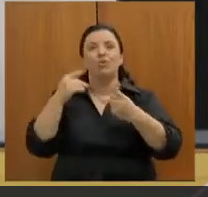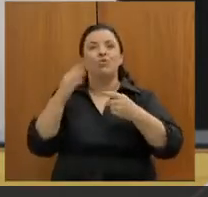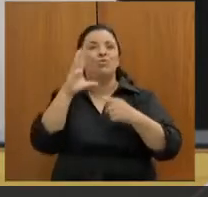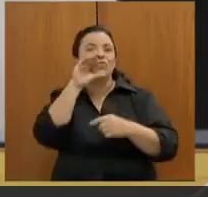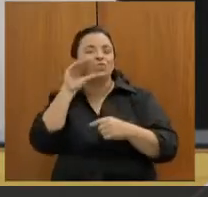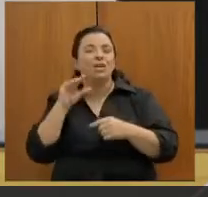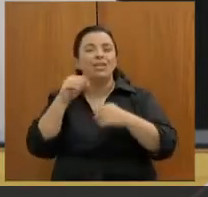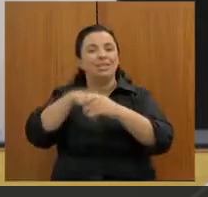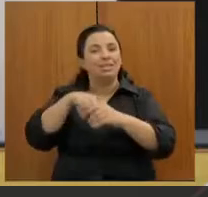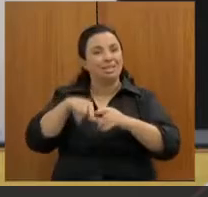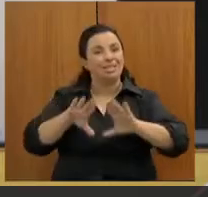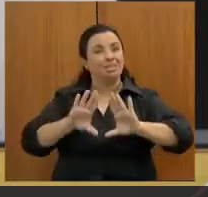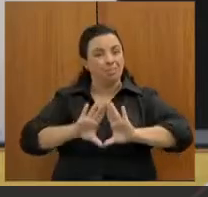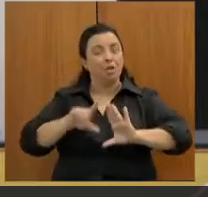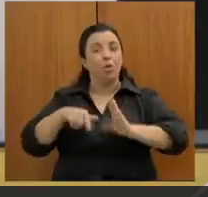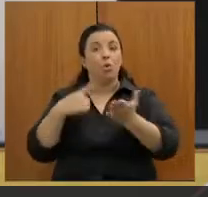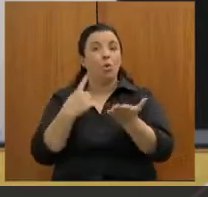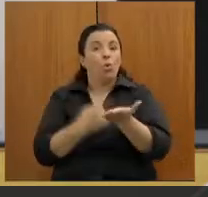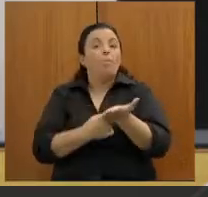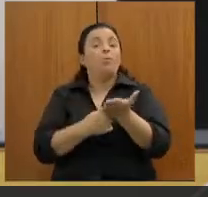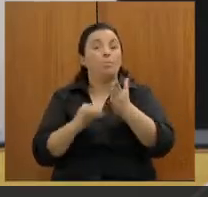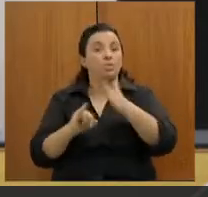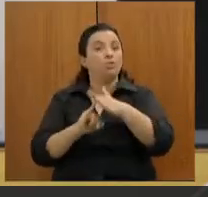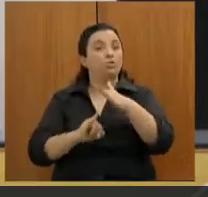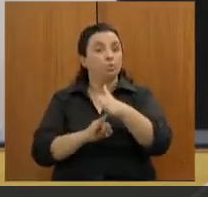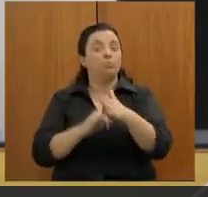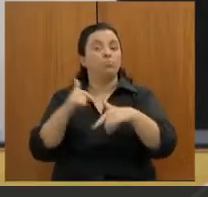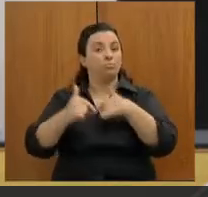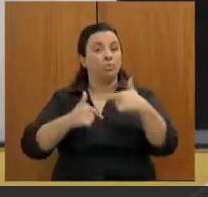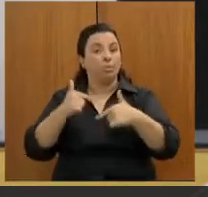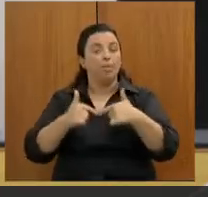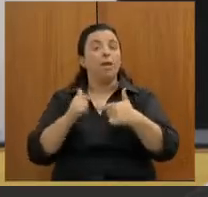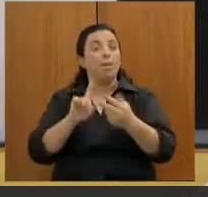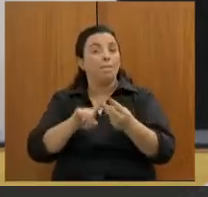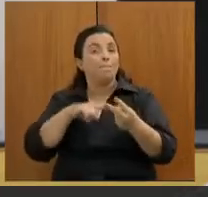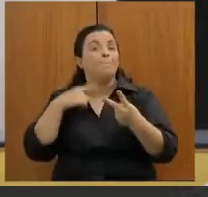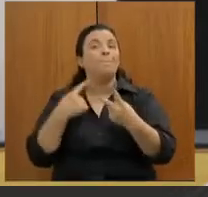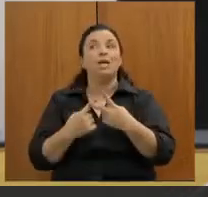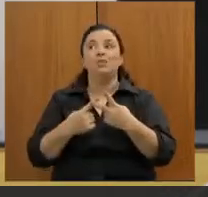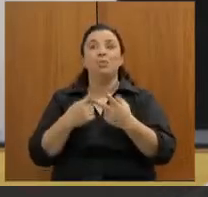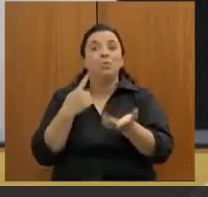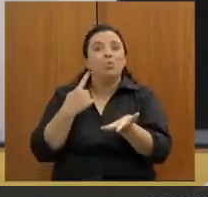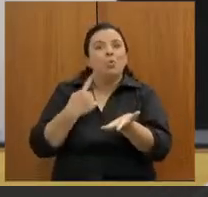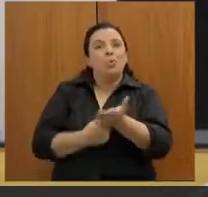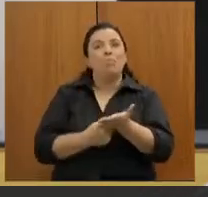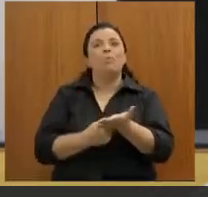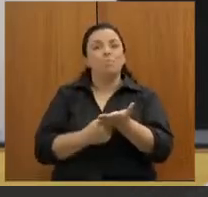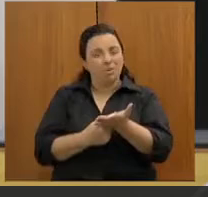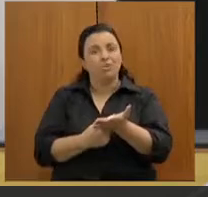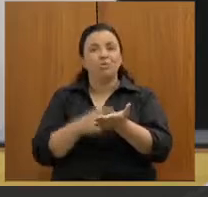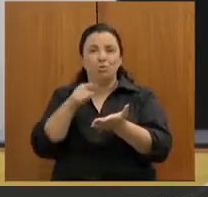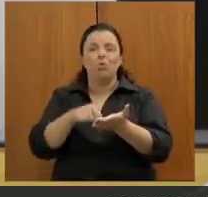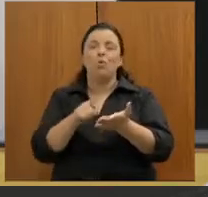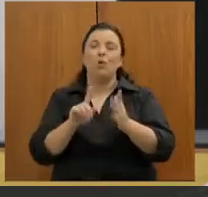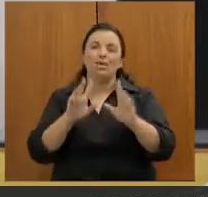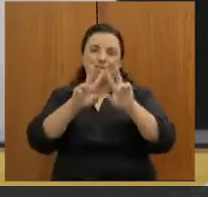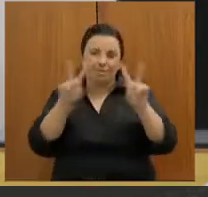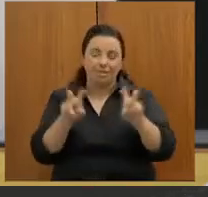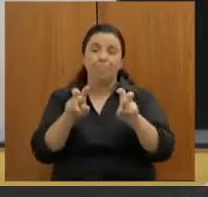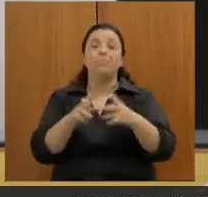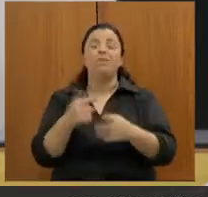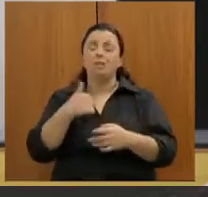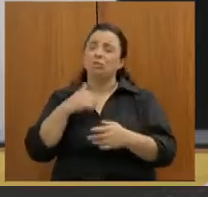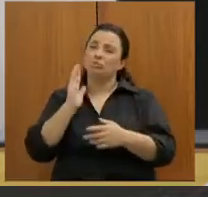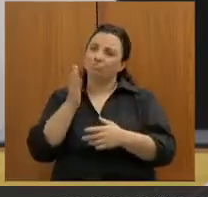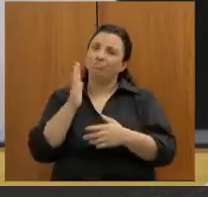além de um compromisso institucional do trabalho tem um compromisso Agudo com a causa e eu quero já diante mal agradecer